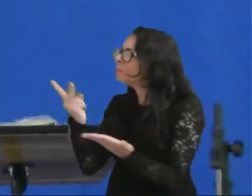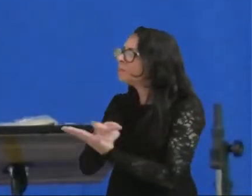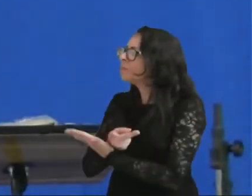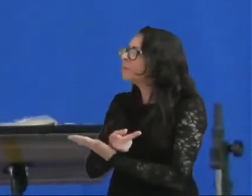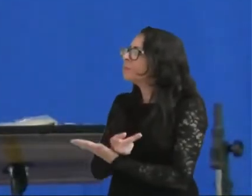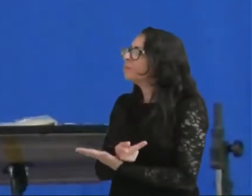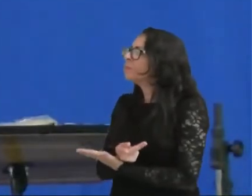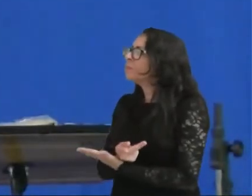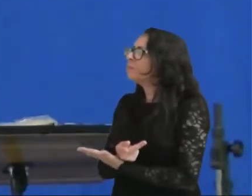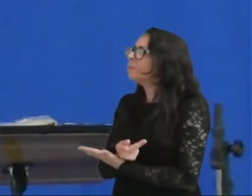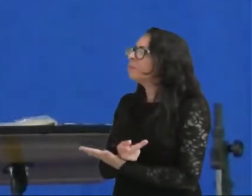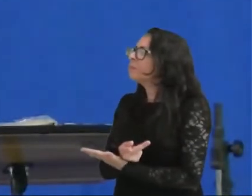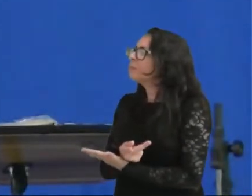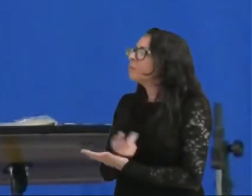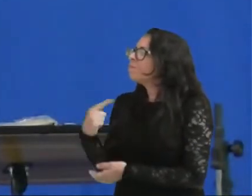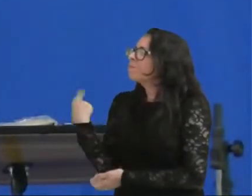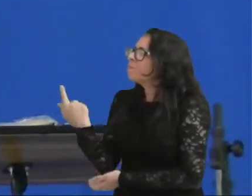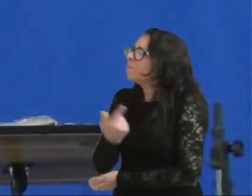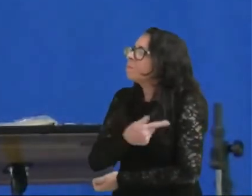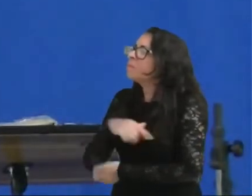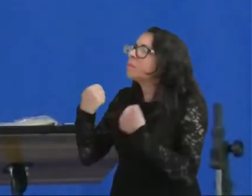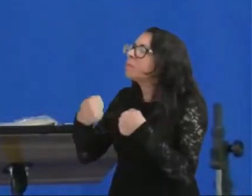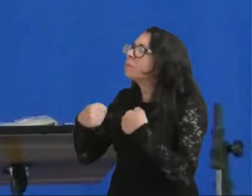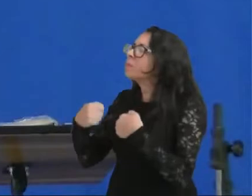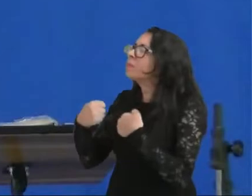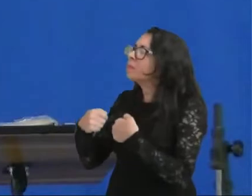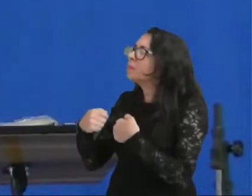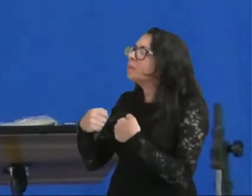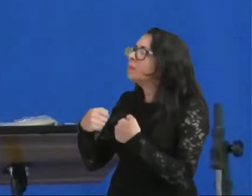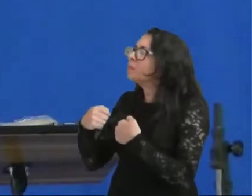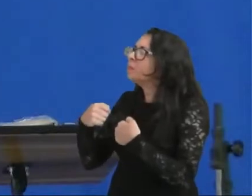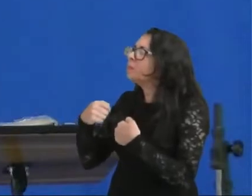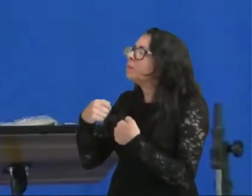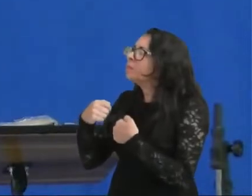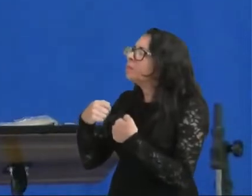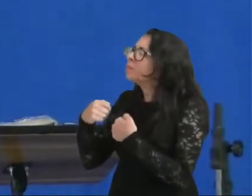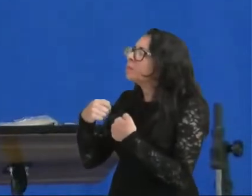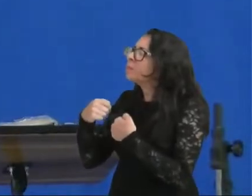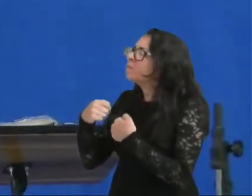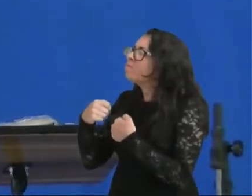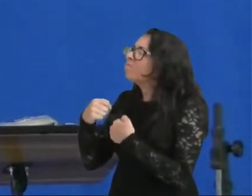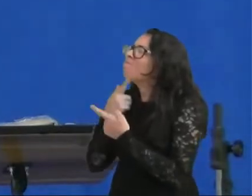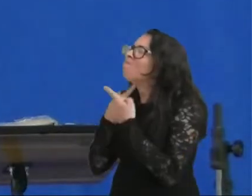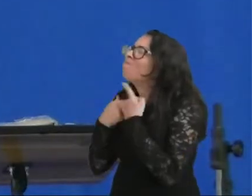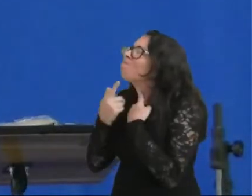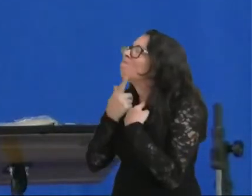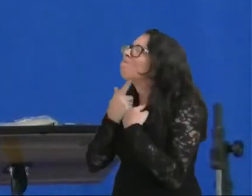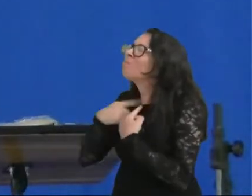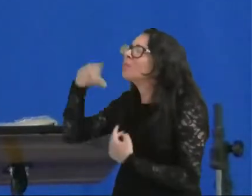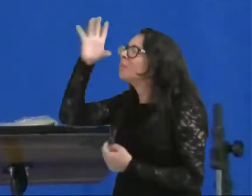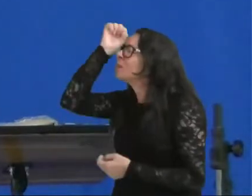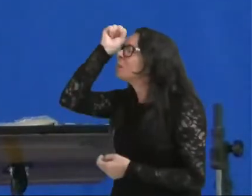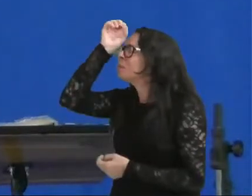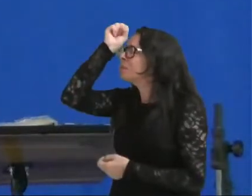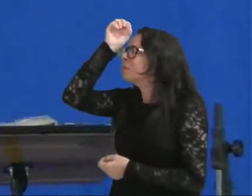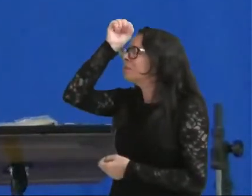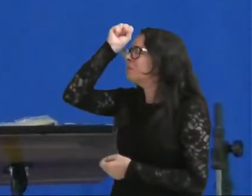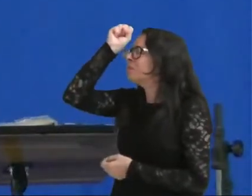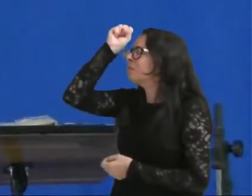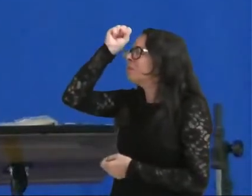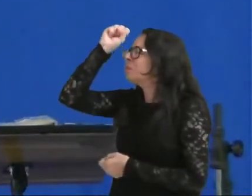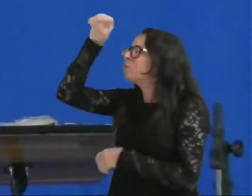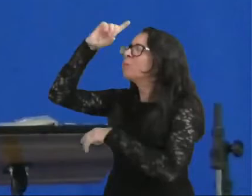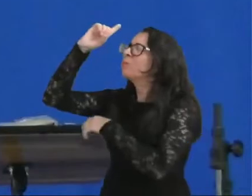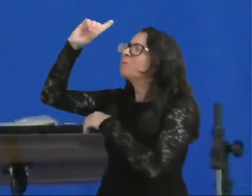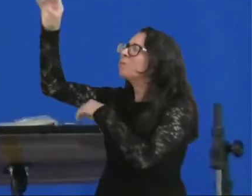estar atento à Tua palavra, Senhor. Deus, muito obrigado, ó Pai, pela vida das pessoas que têm contribuído, ó Deus, com a Tua